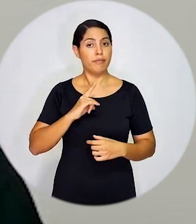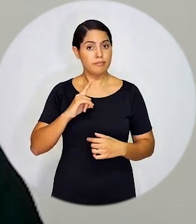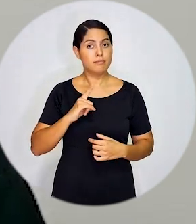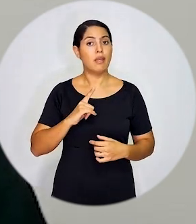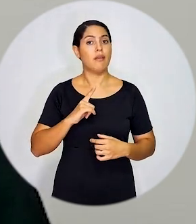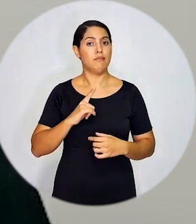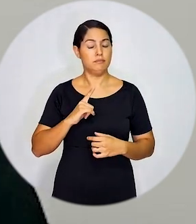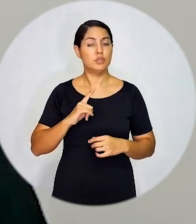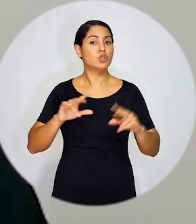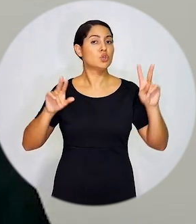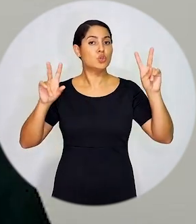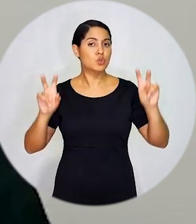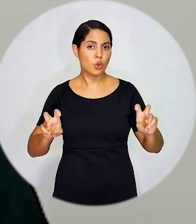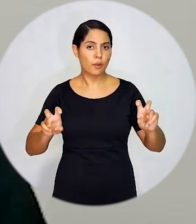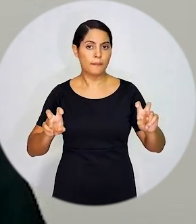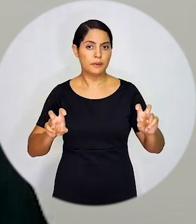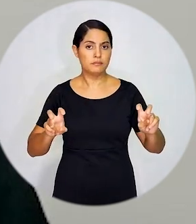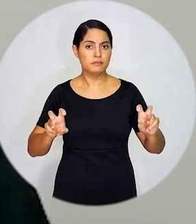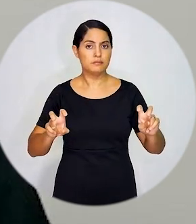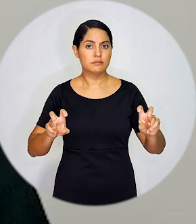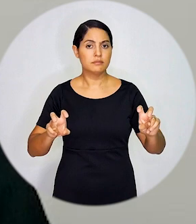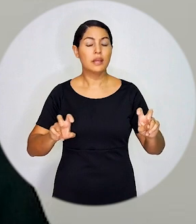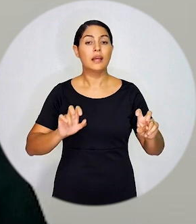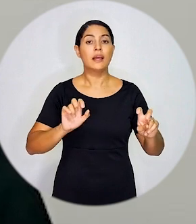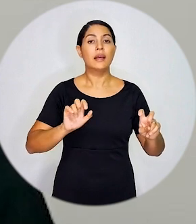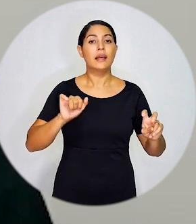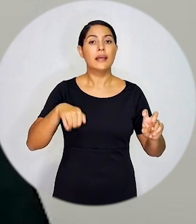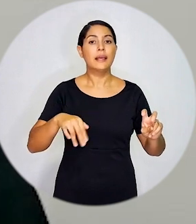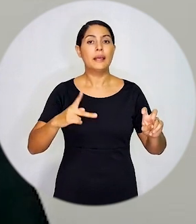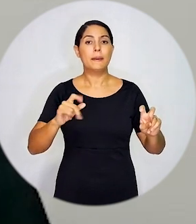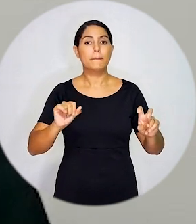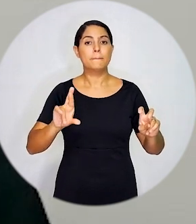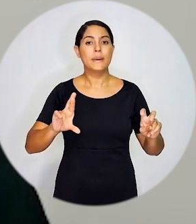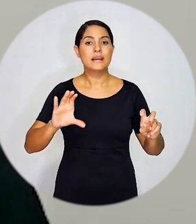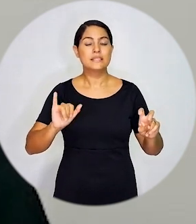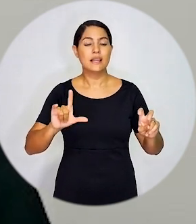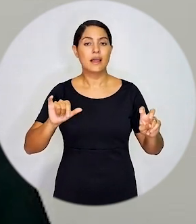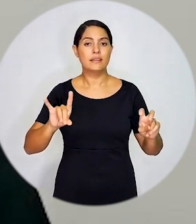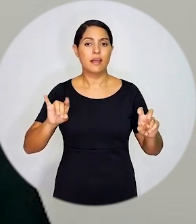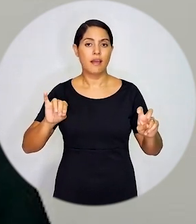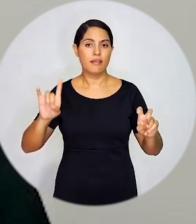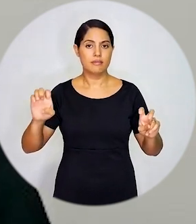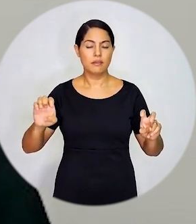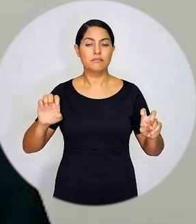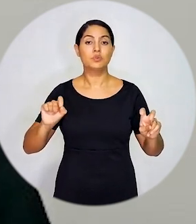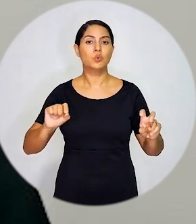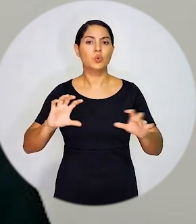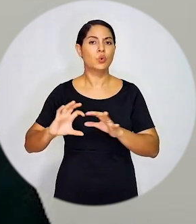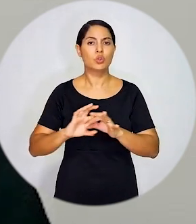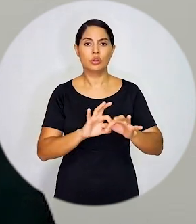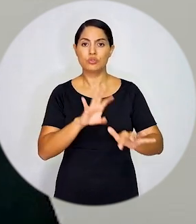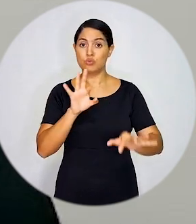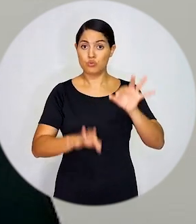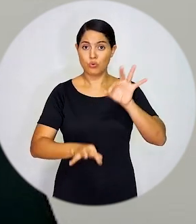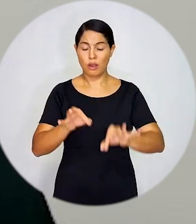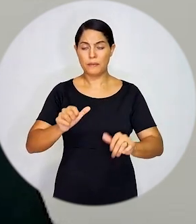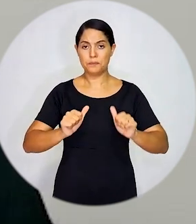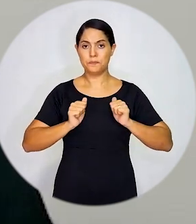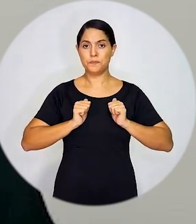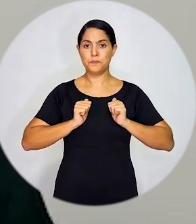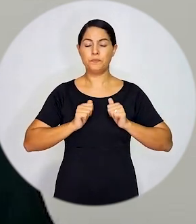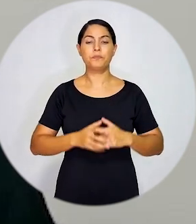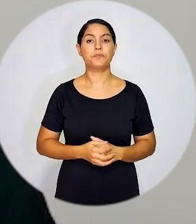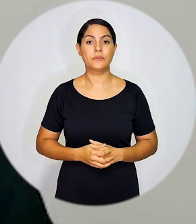ele reforça o princípio da imparcialidade no julgamento das causas. Diria também